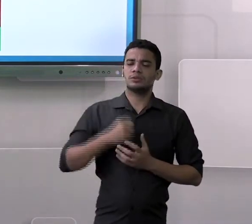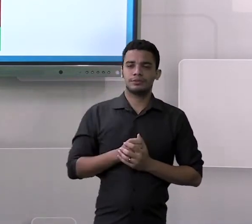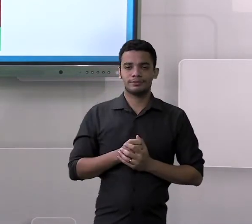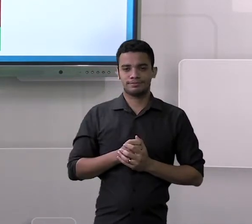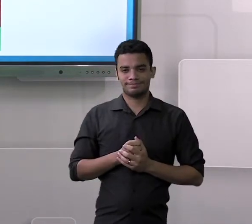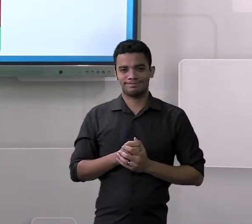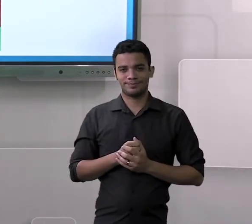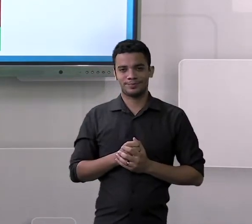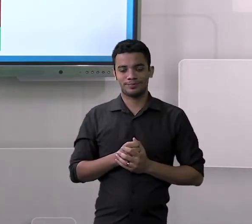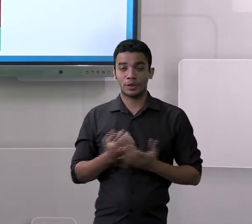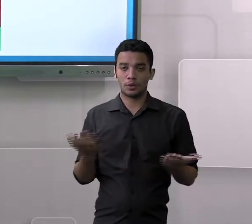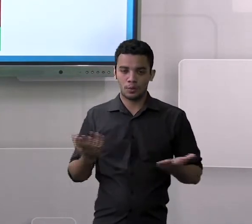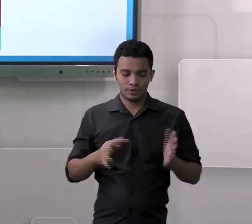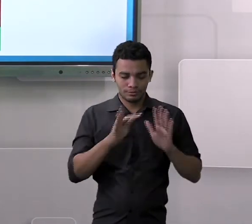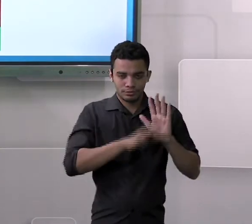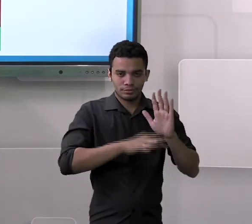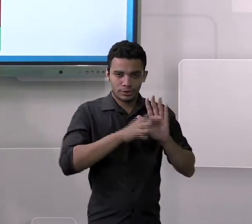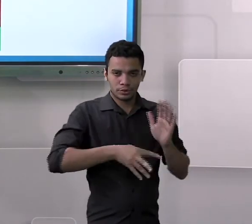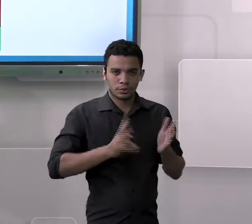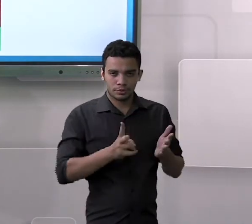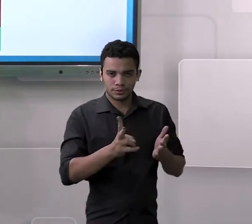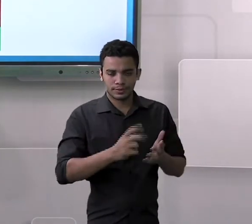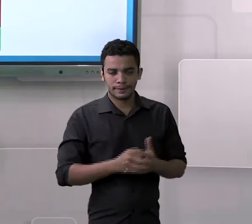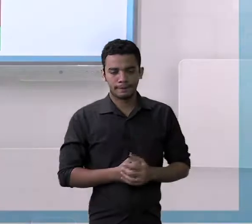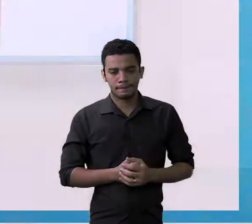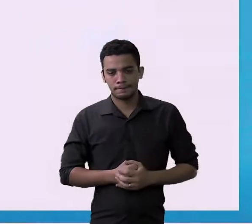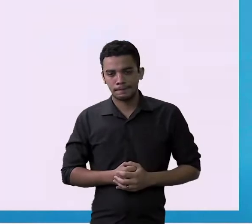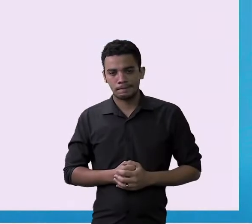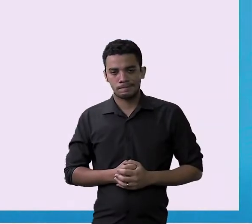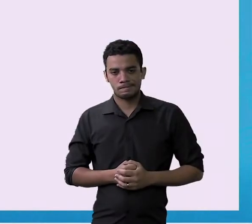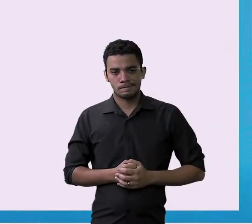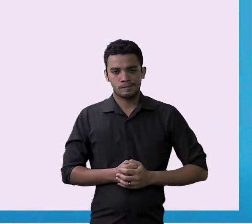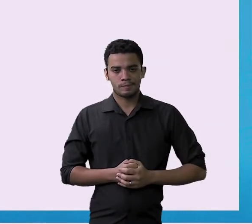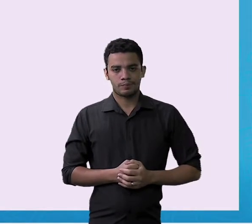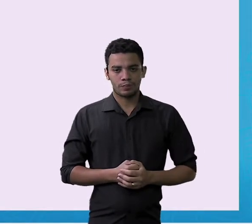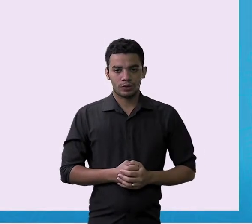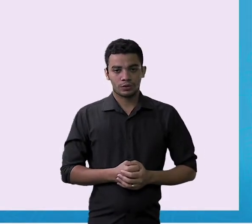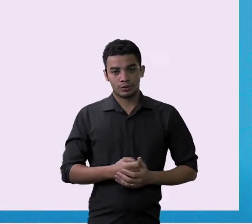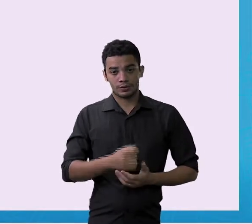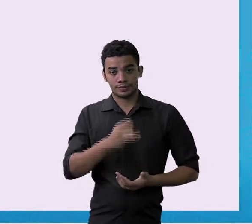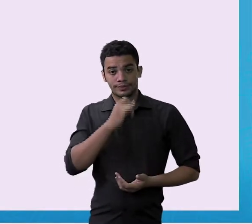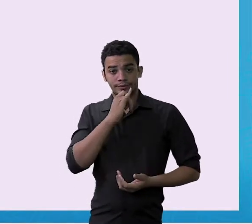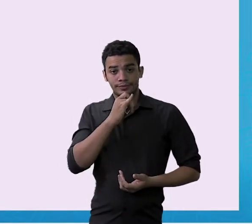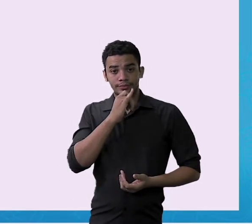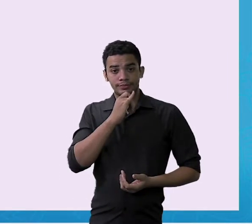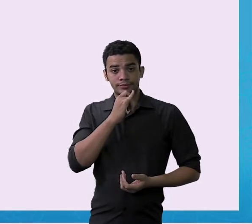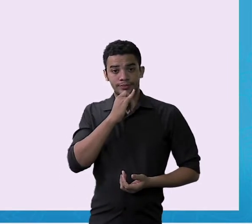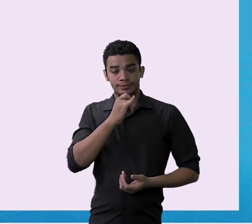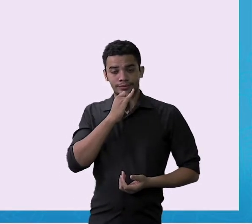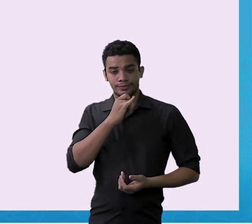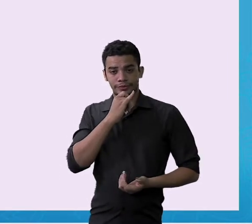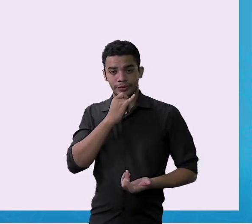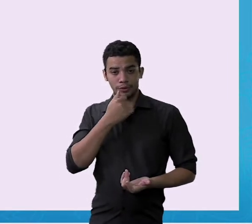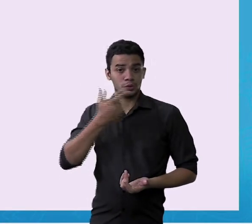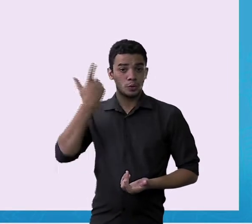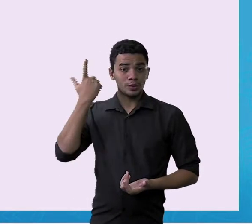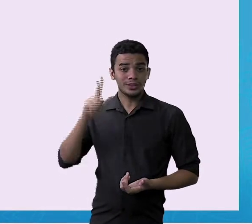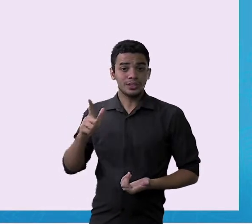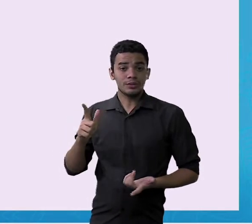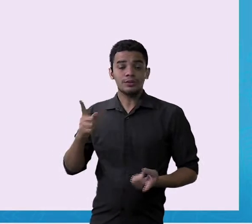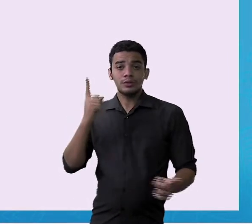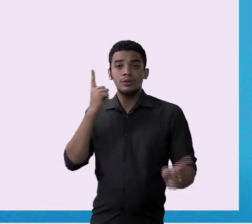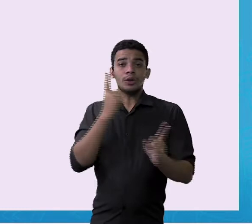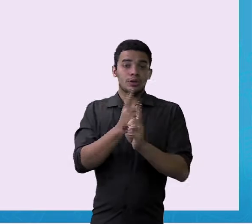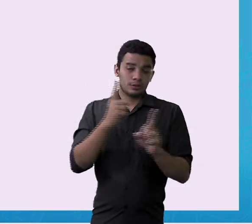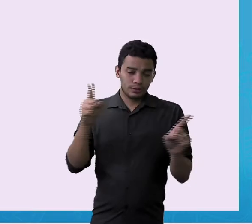leitura? Nós podemos encontrá-los também. Então, tem outras formas, né, da